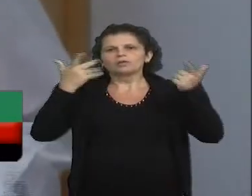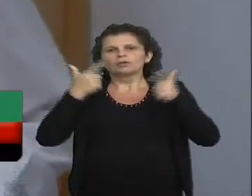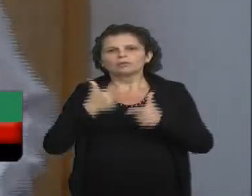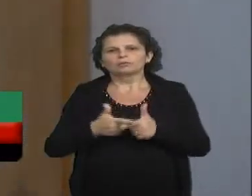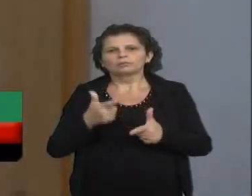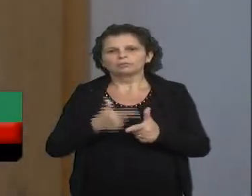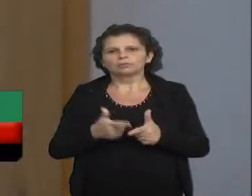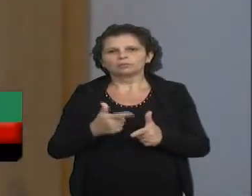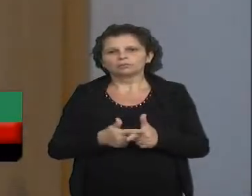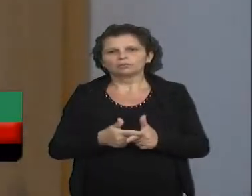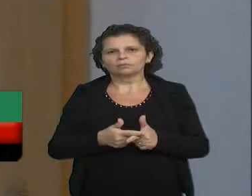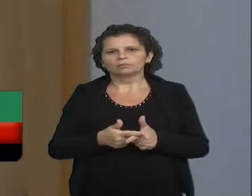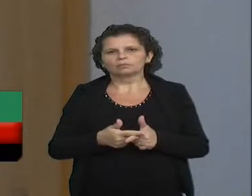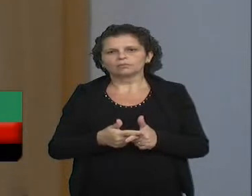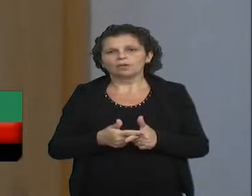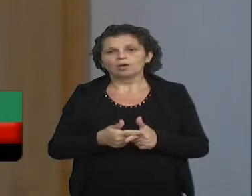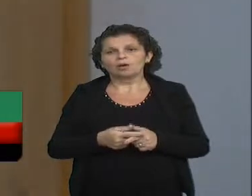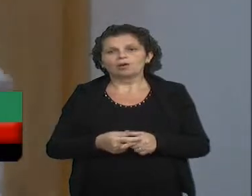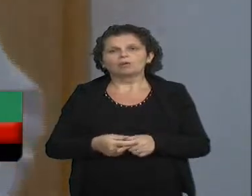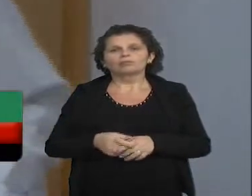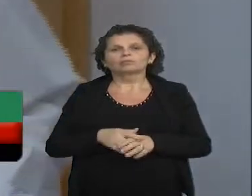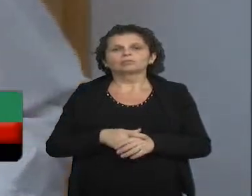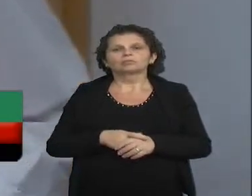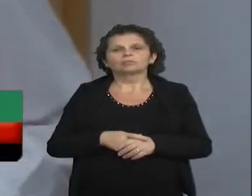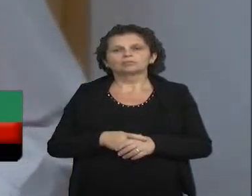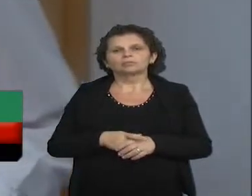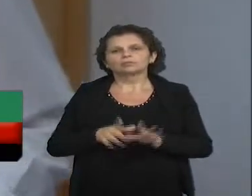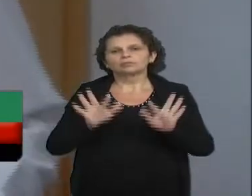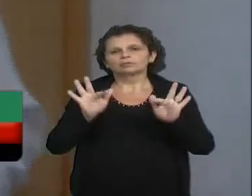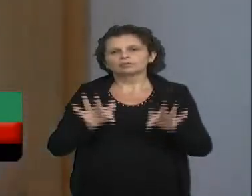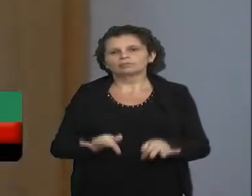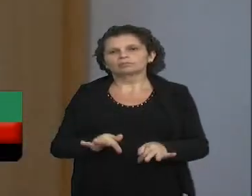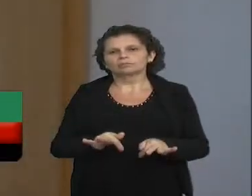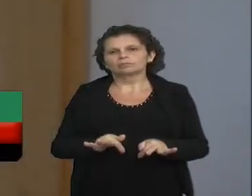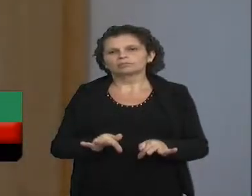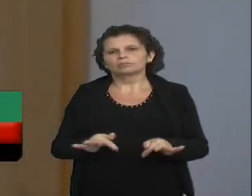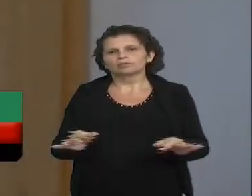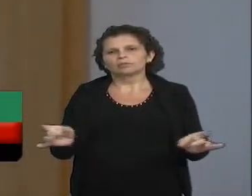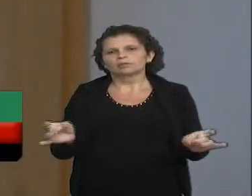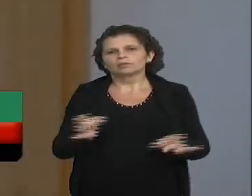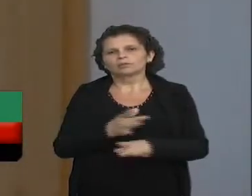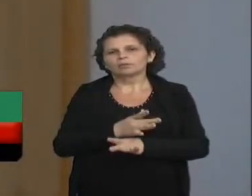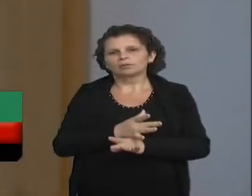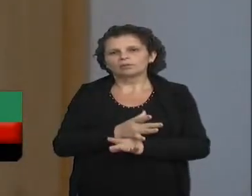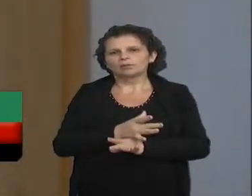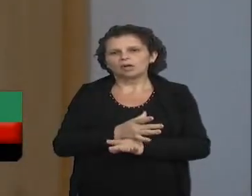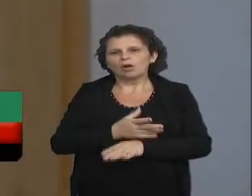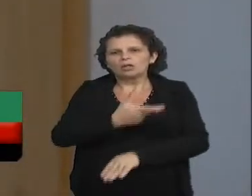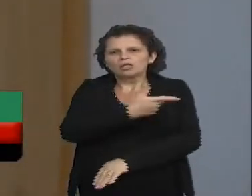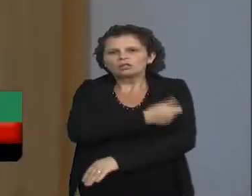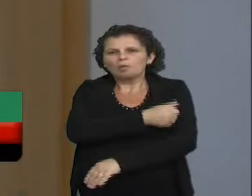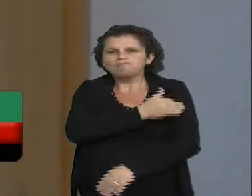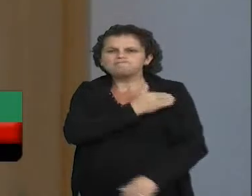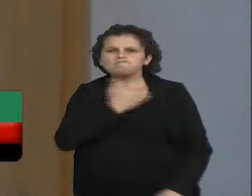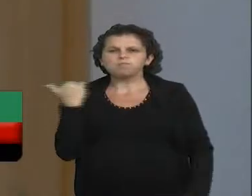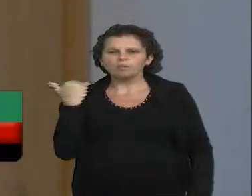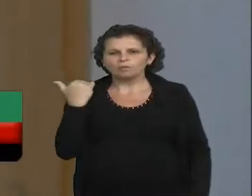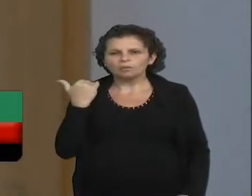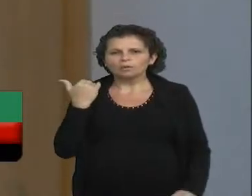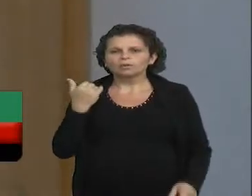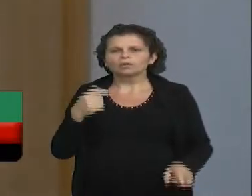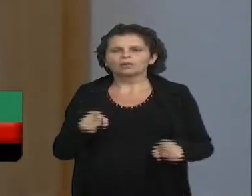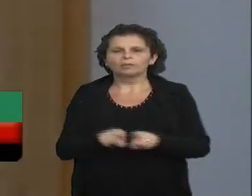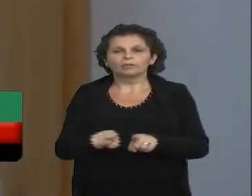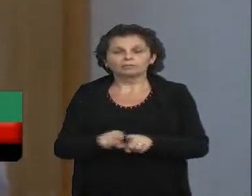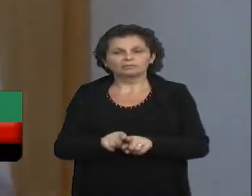de um cidadão desse tipo. Enfim, senhor presidente, só deixar aqui a minha indignação e lamentar que essas coisas ainda aconteçam na